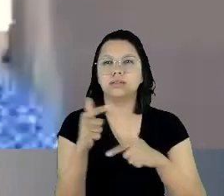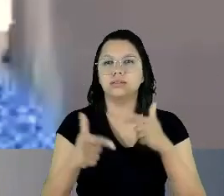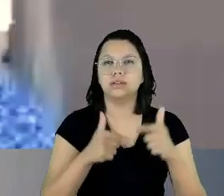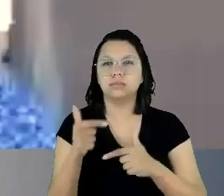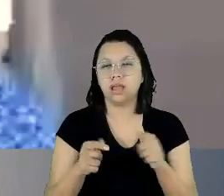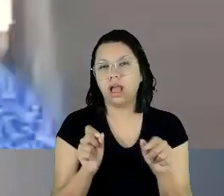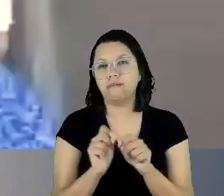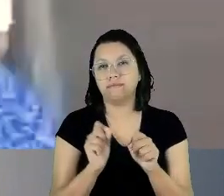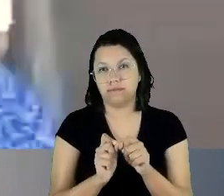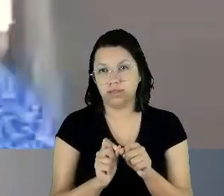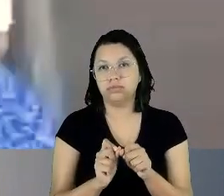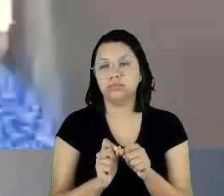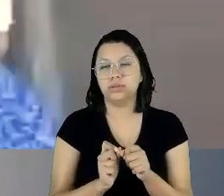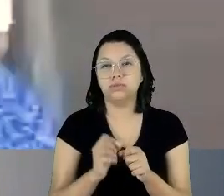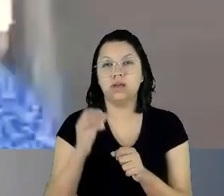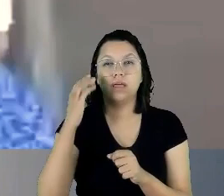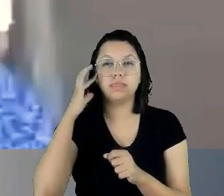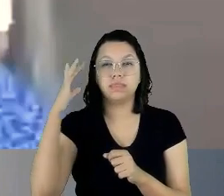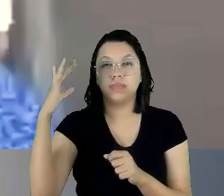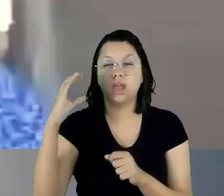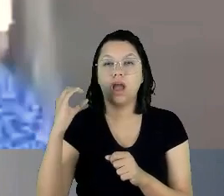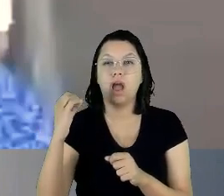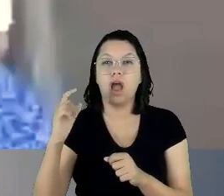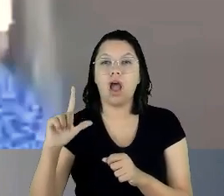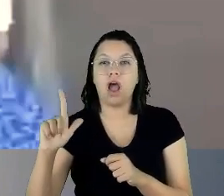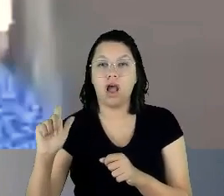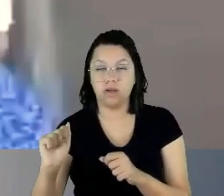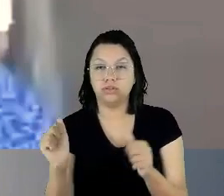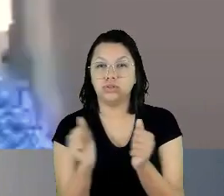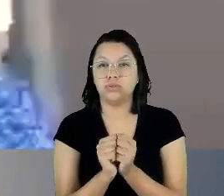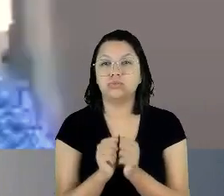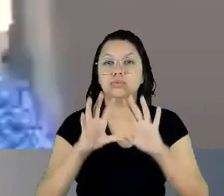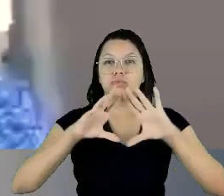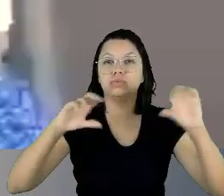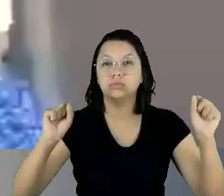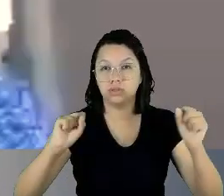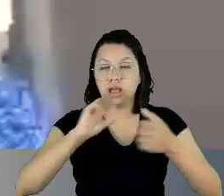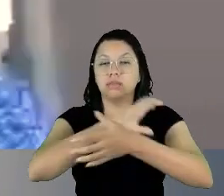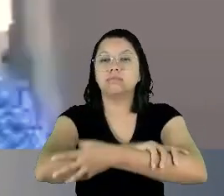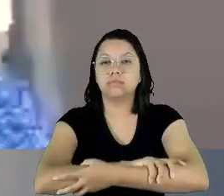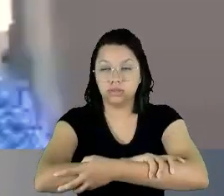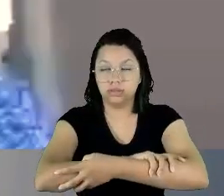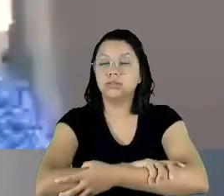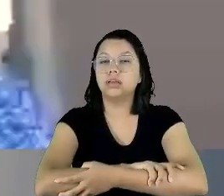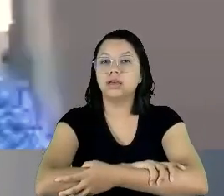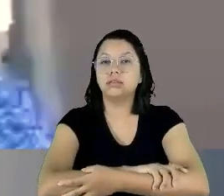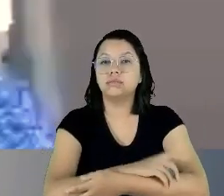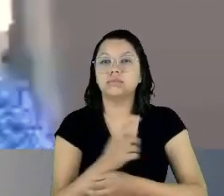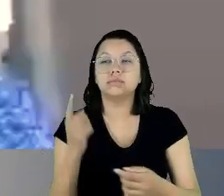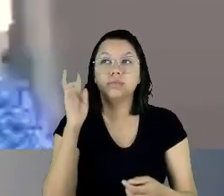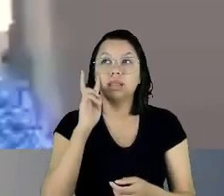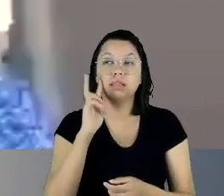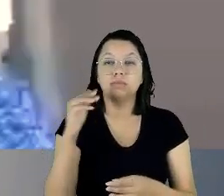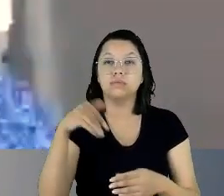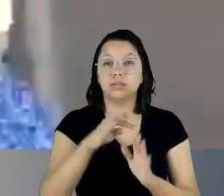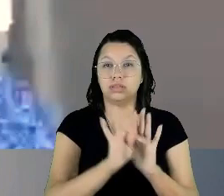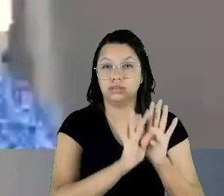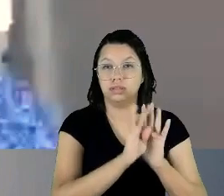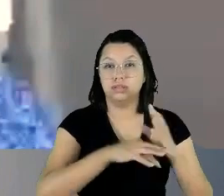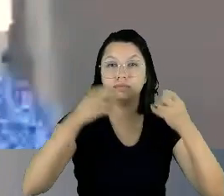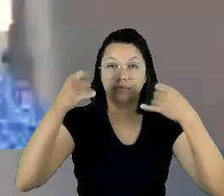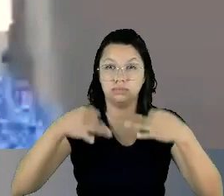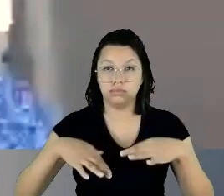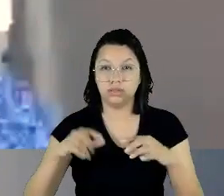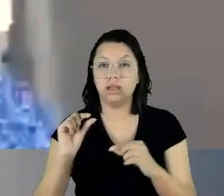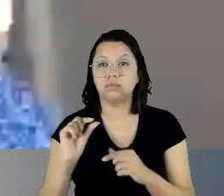que foi feito, tem sido feito pelo Think Olga, em parceria com o tribunal, me remeteu bastante a esse texto. Vou tentar explicar